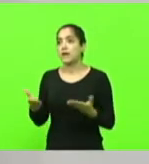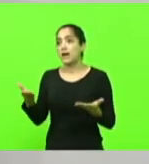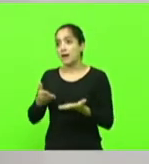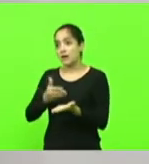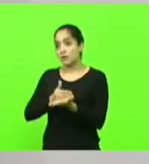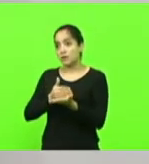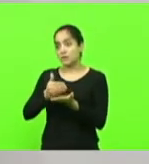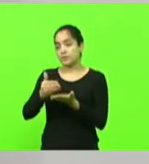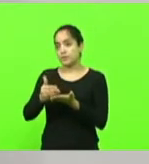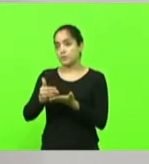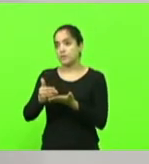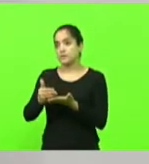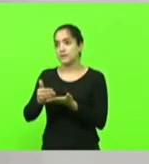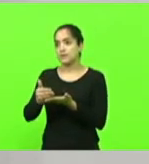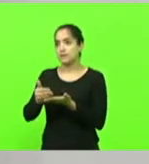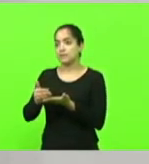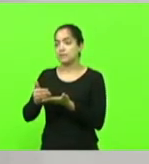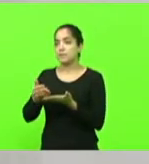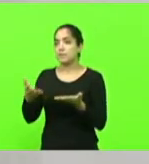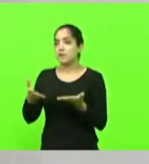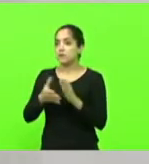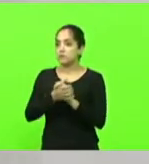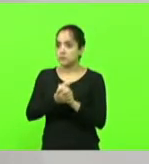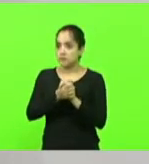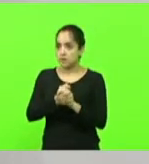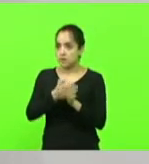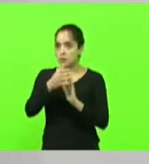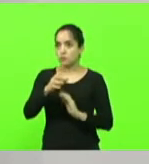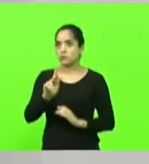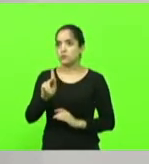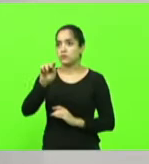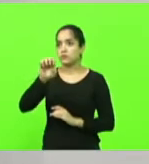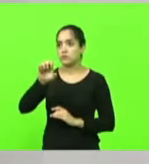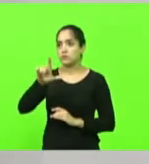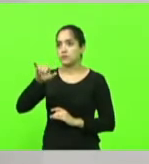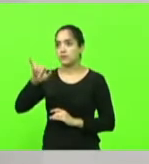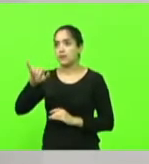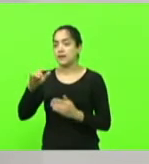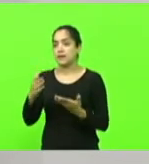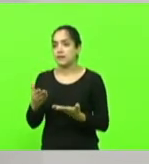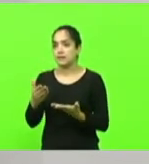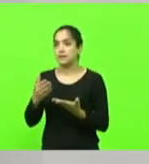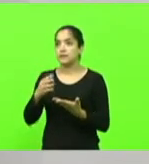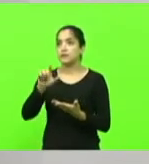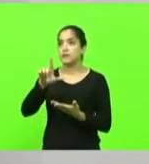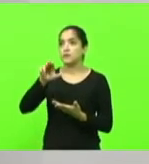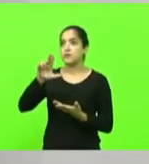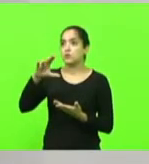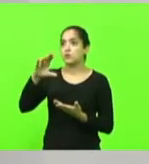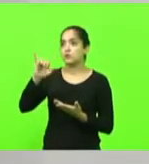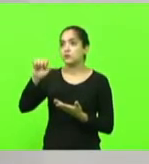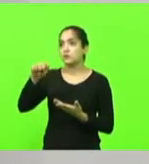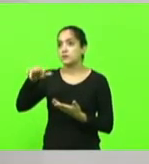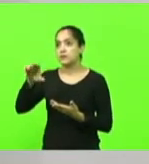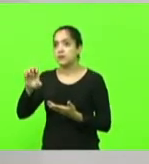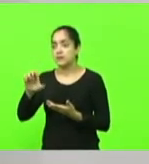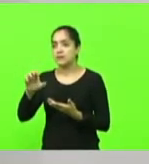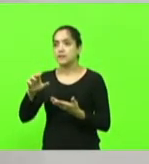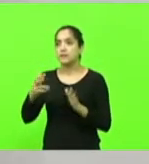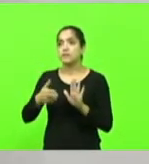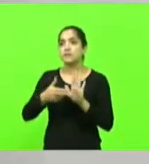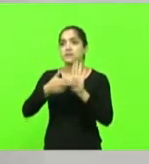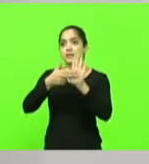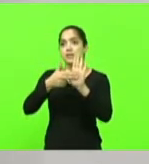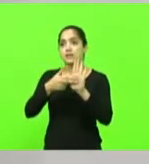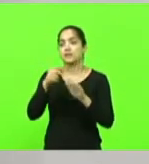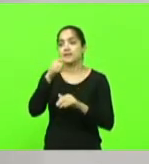senhor presidente, saúdo a senhora Kelly Mariana Luciani, que será hoje eleita às 19 horas em